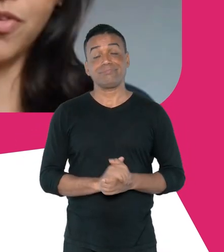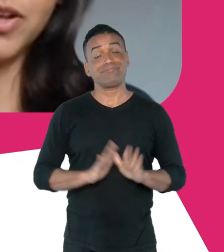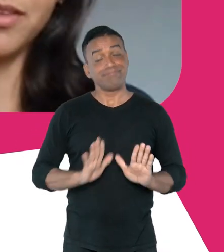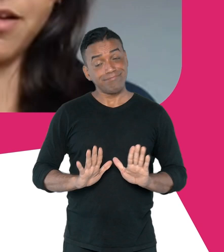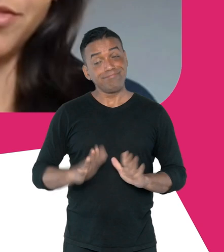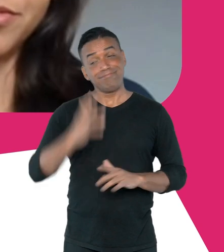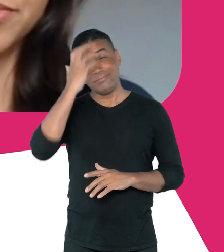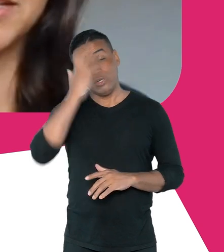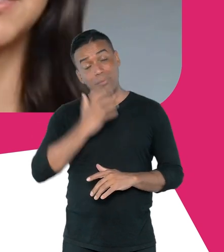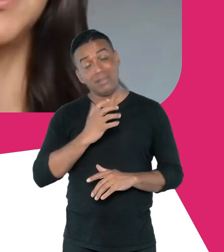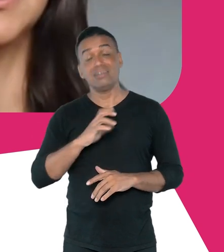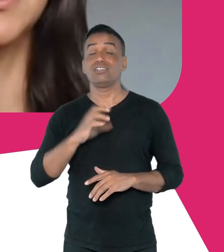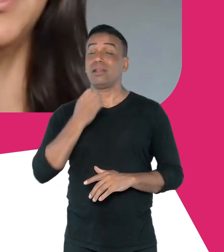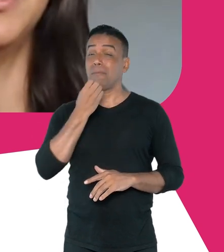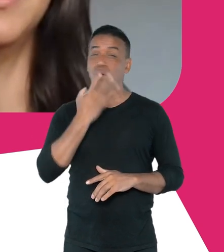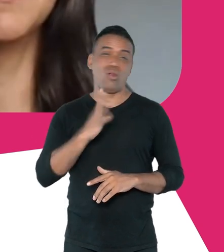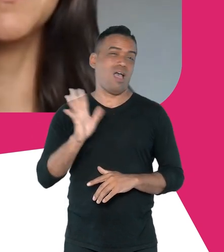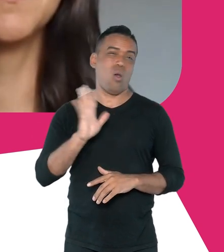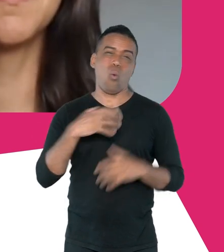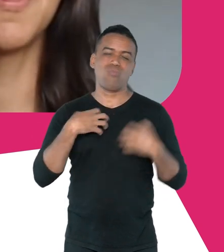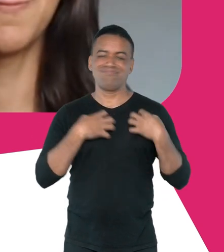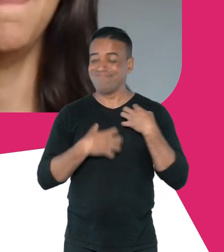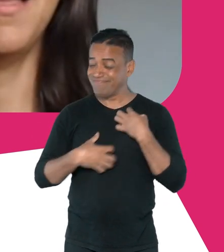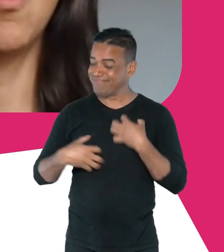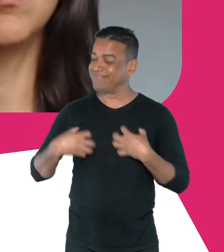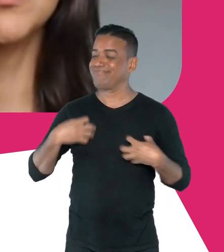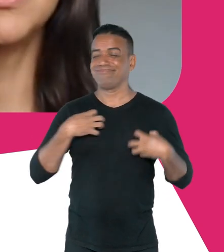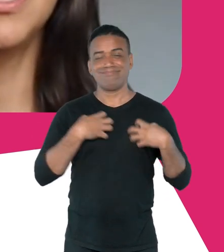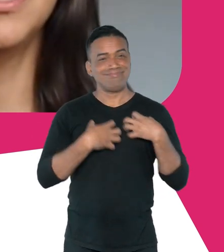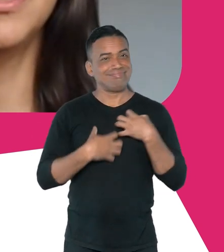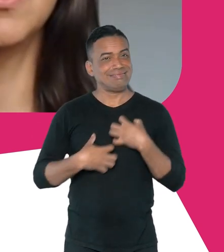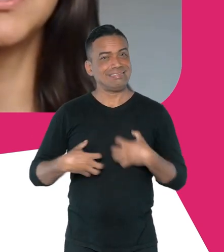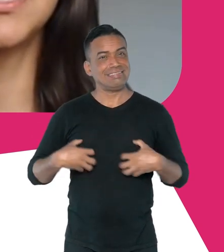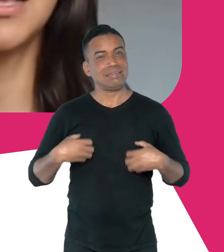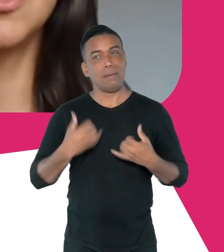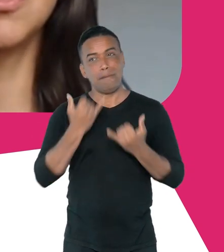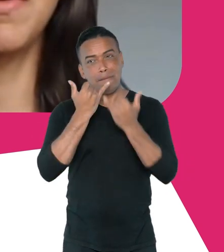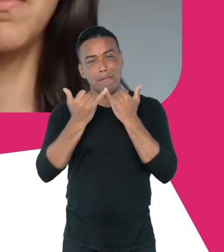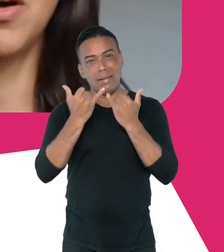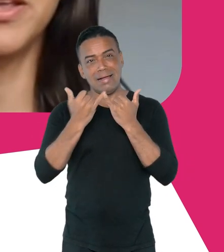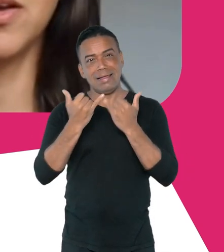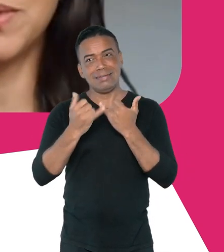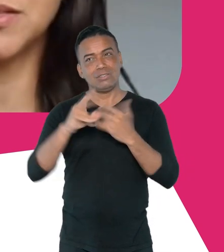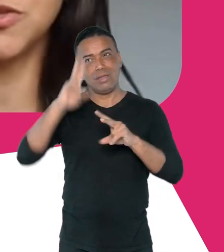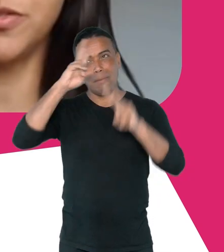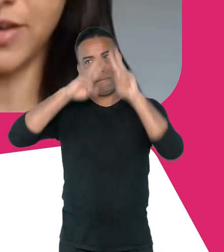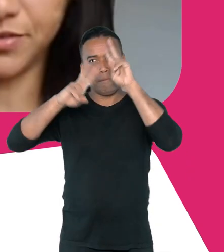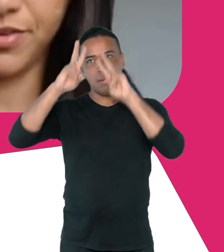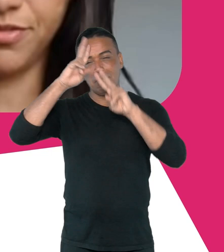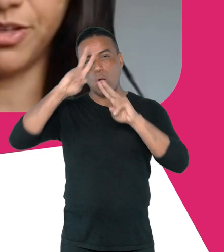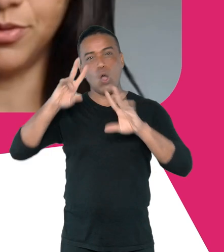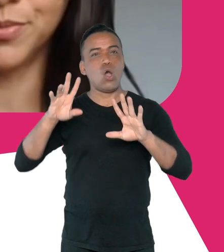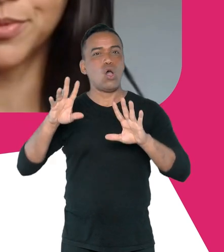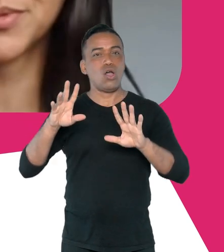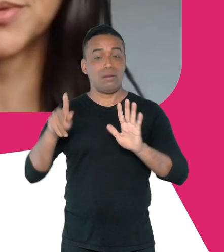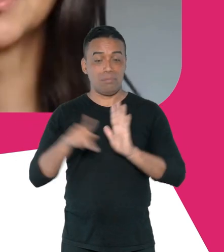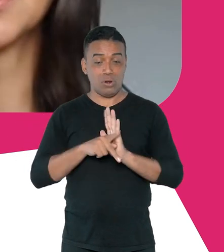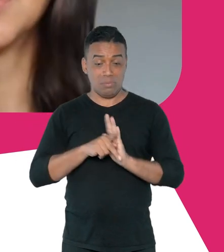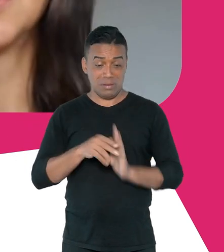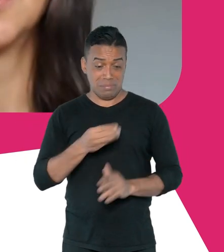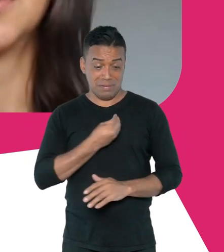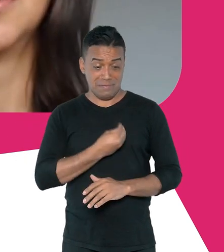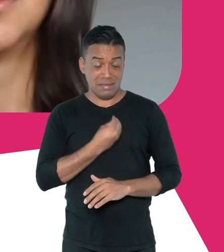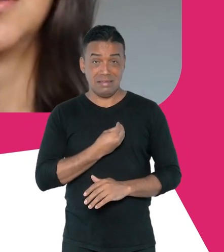realmente é desconfortável, assim. É como se eu acessasse uma memória que mesmo eu tivesse vivido.